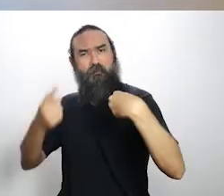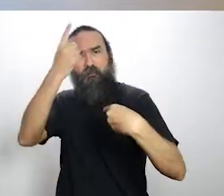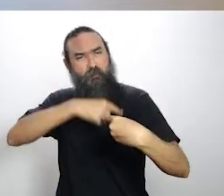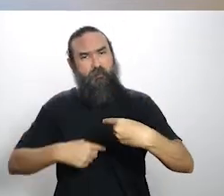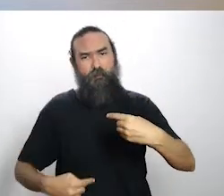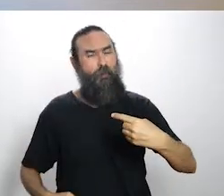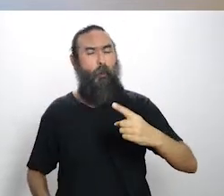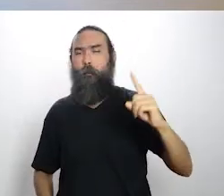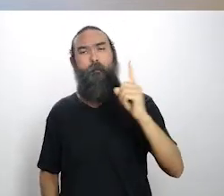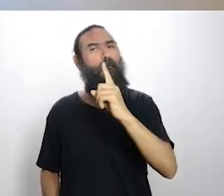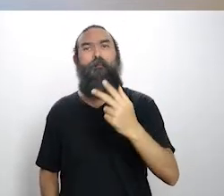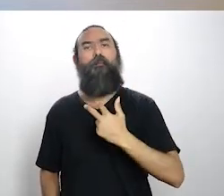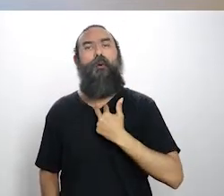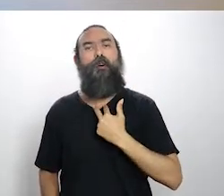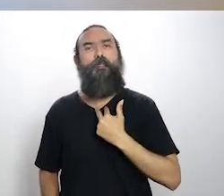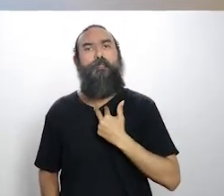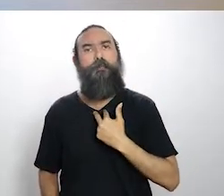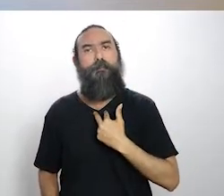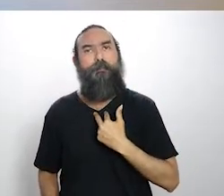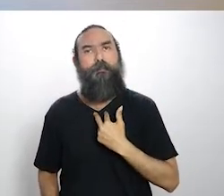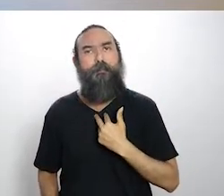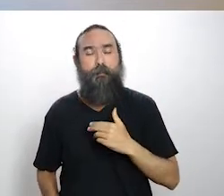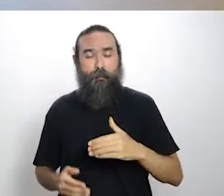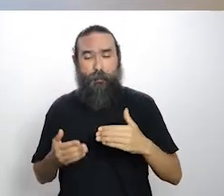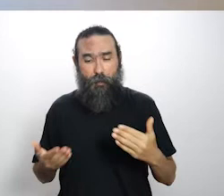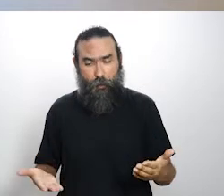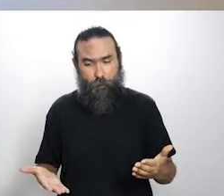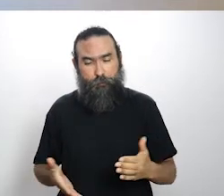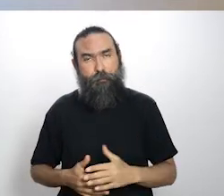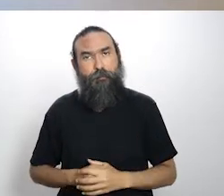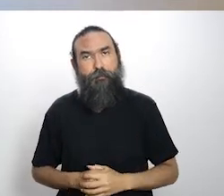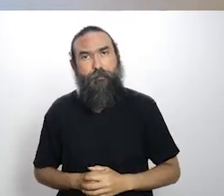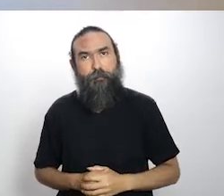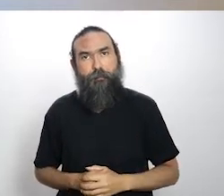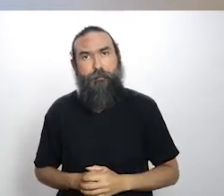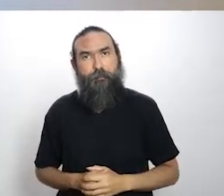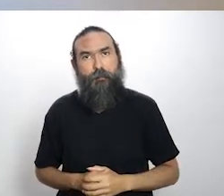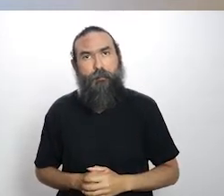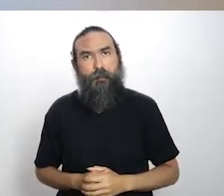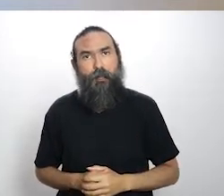Então, mesmo pensando, a gente tem